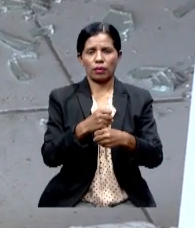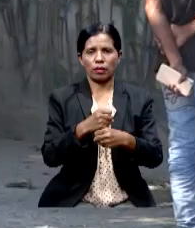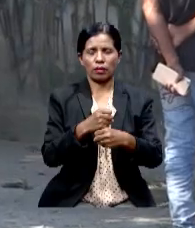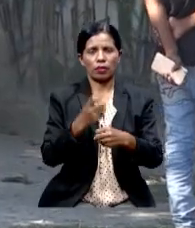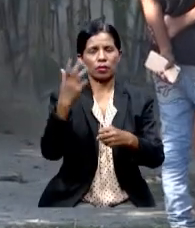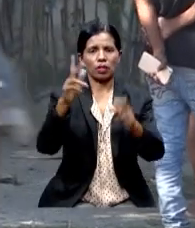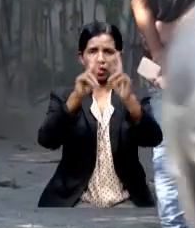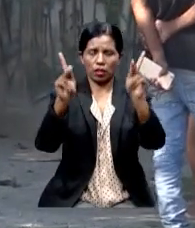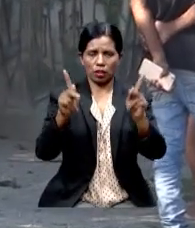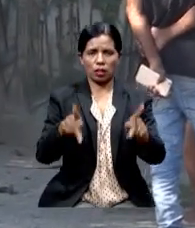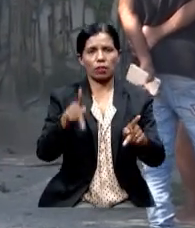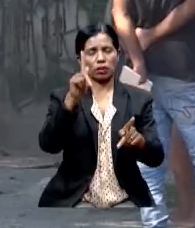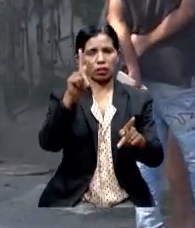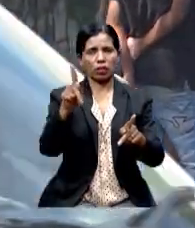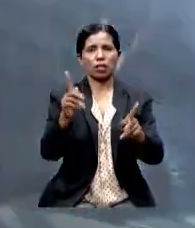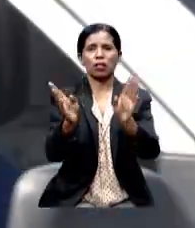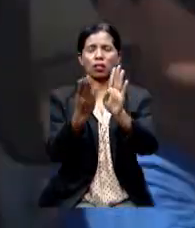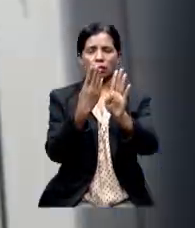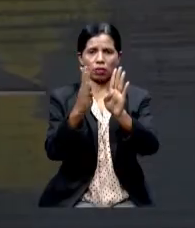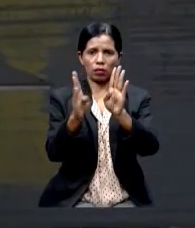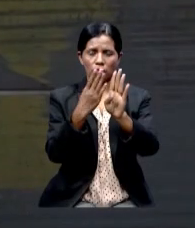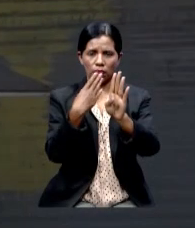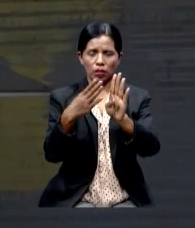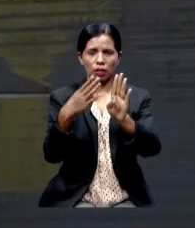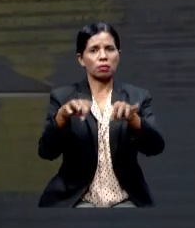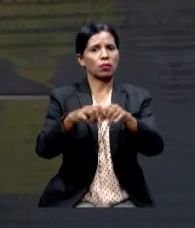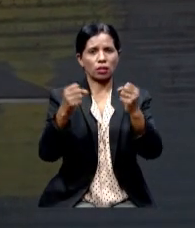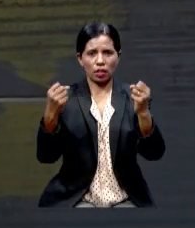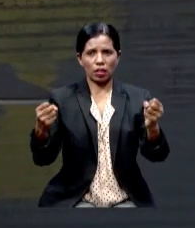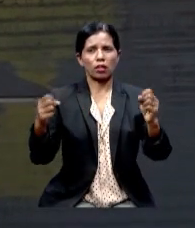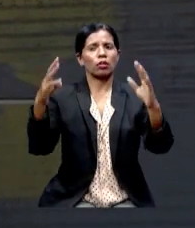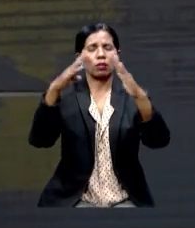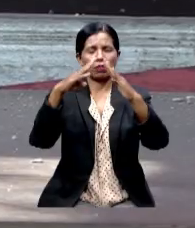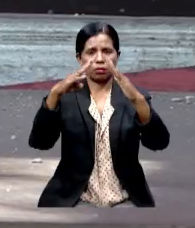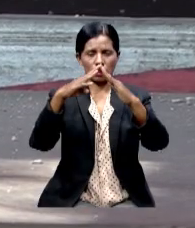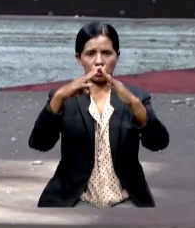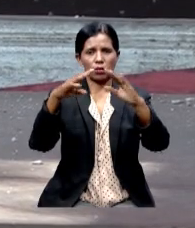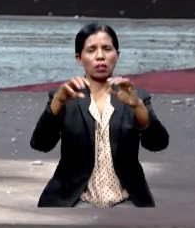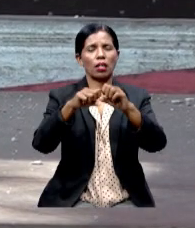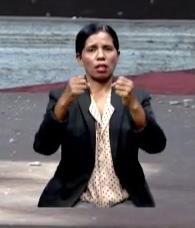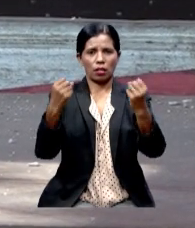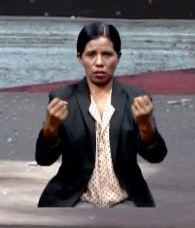a que o cidadão tinha vidro mostrado, depois de uma ida, ou matam vidro mostrado,